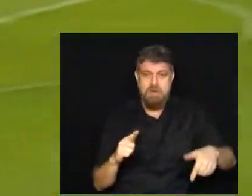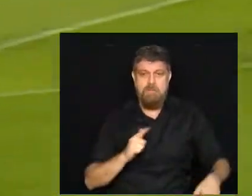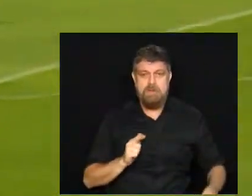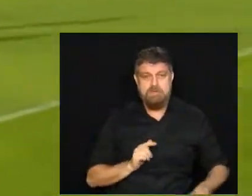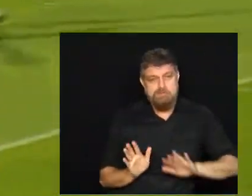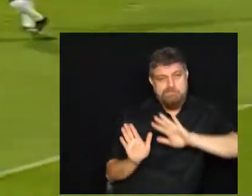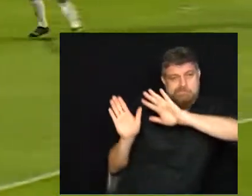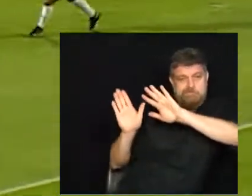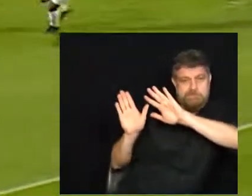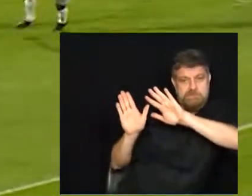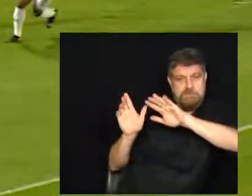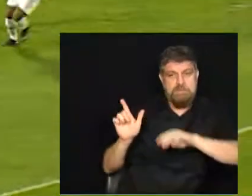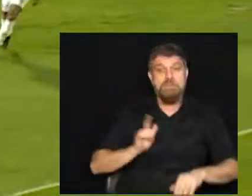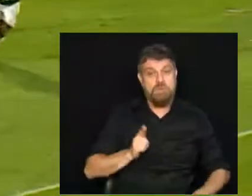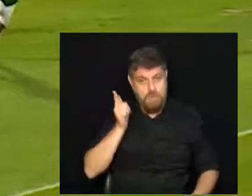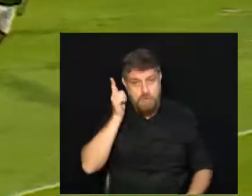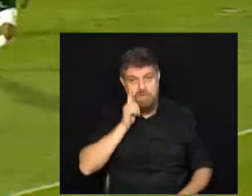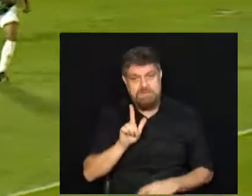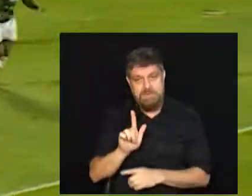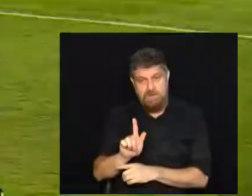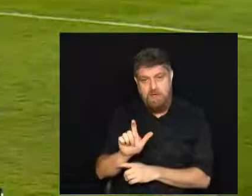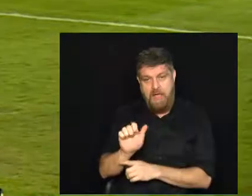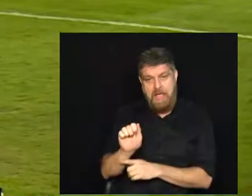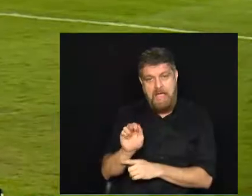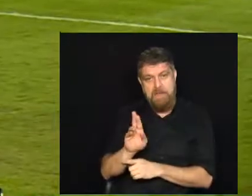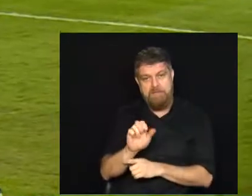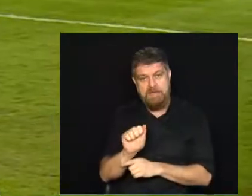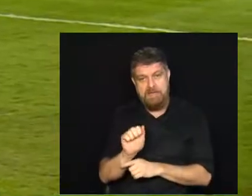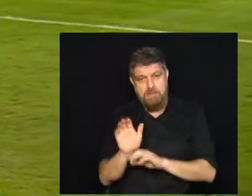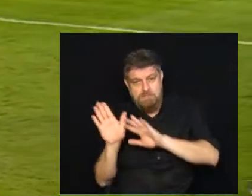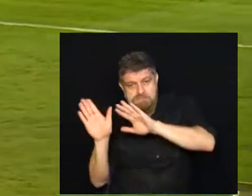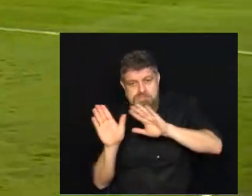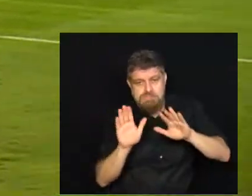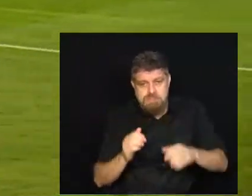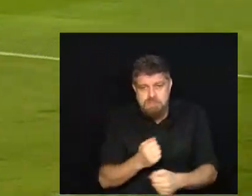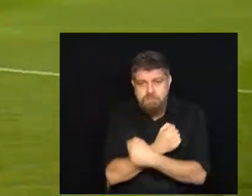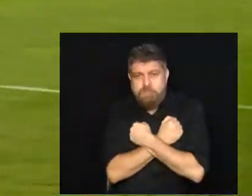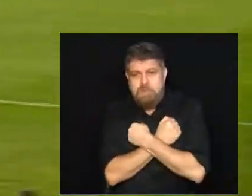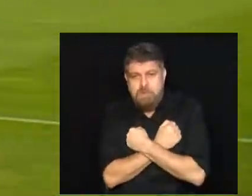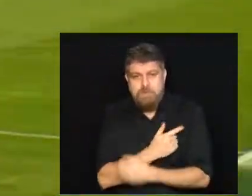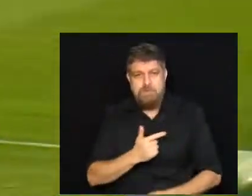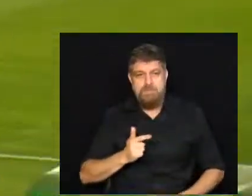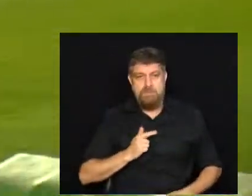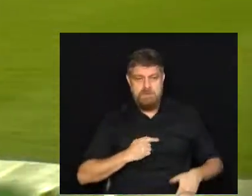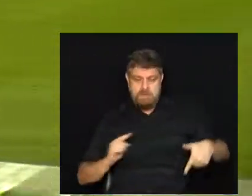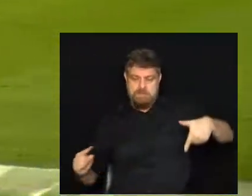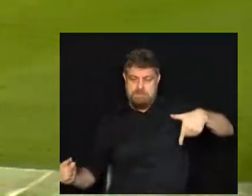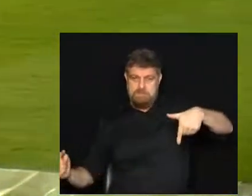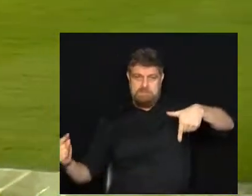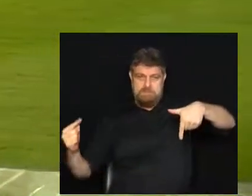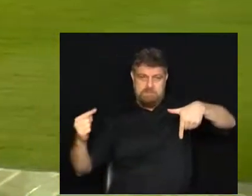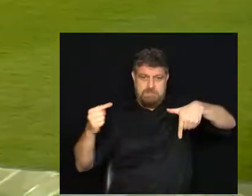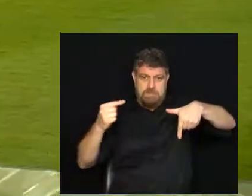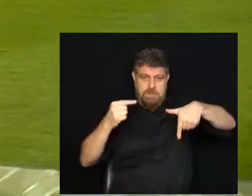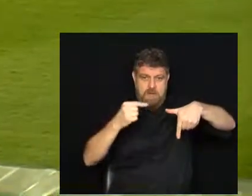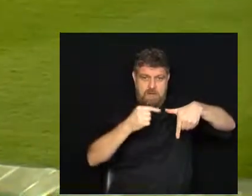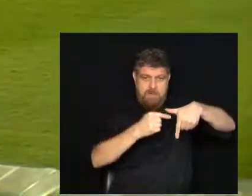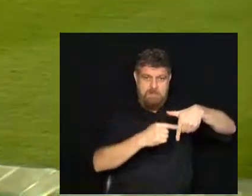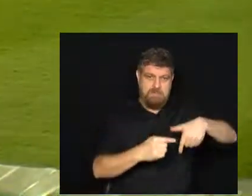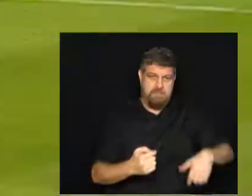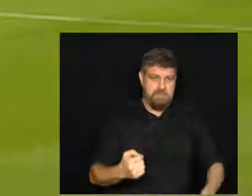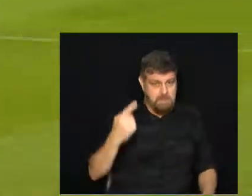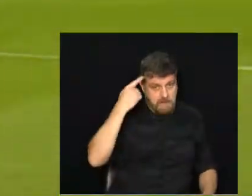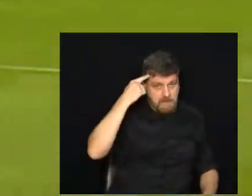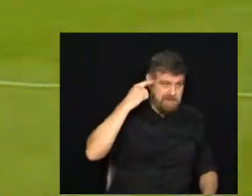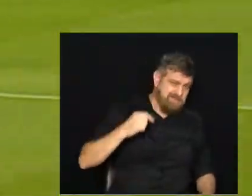a bola foi em cima de Gabriel Mesquita. Em cobrança de escanteio de Camilo, Dauan cabeceou. A bola acertou